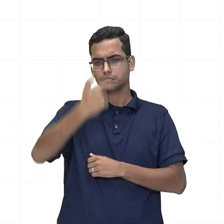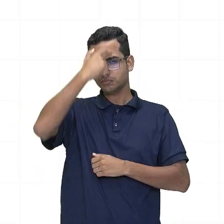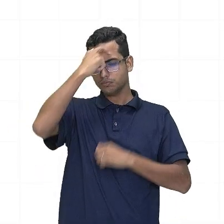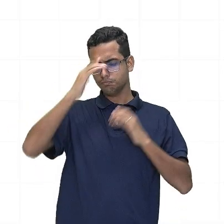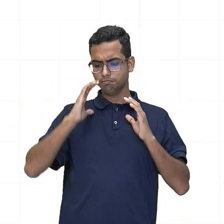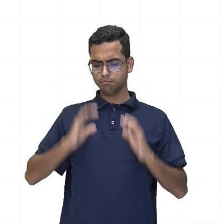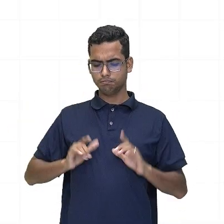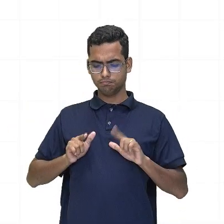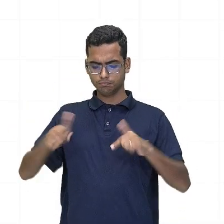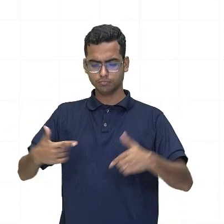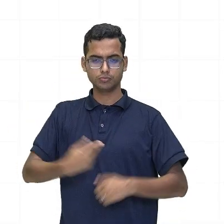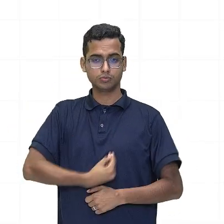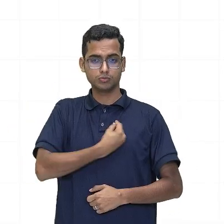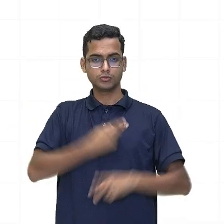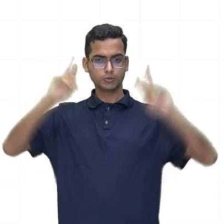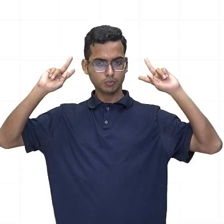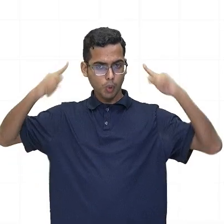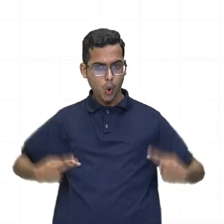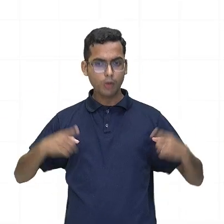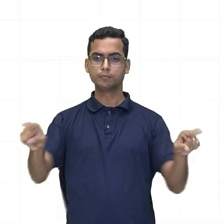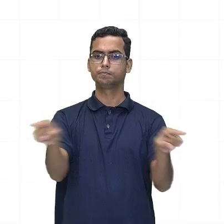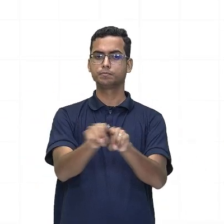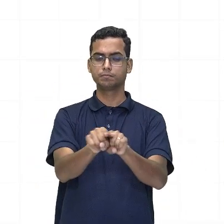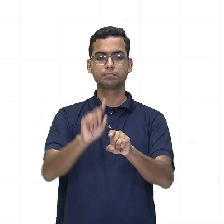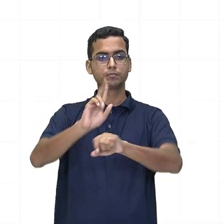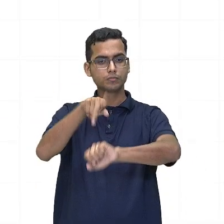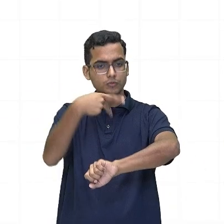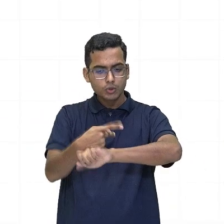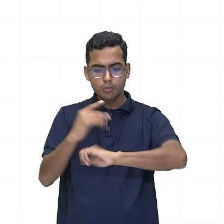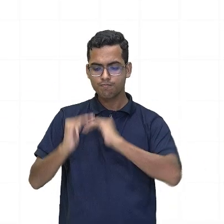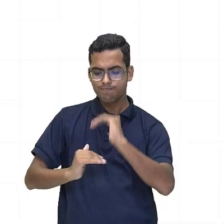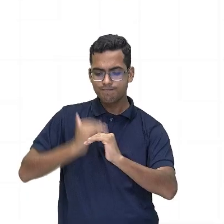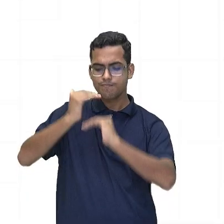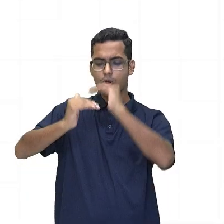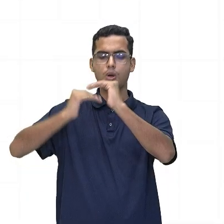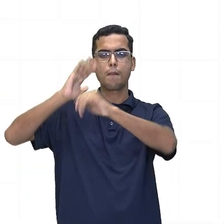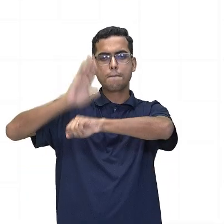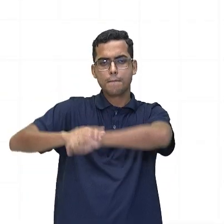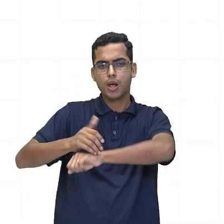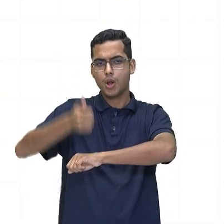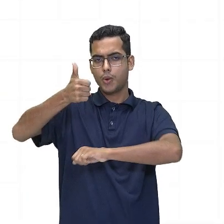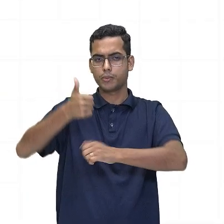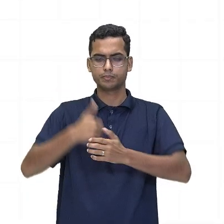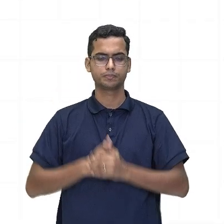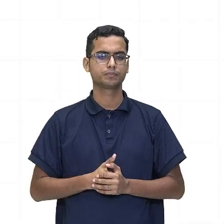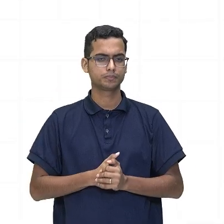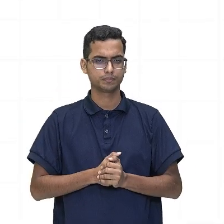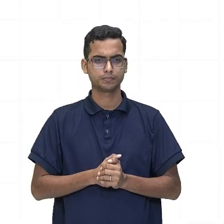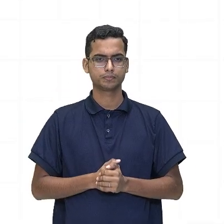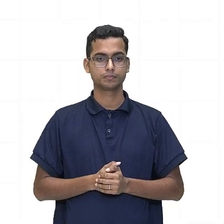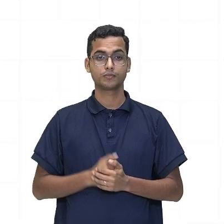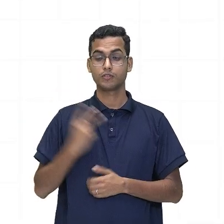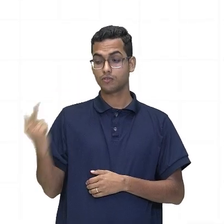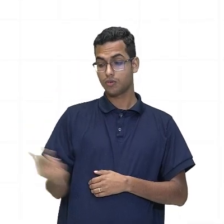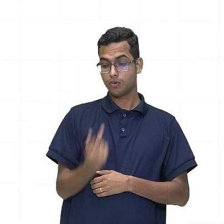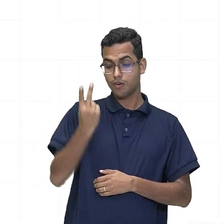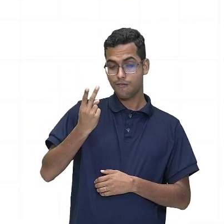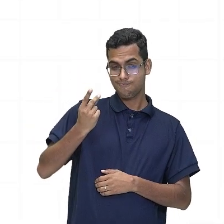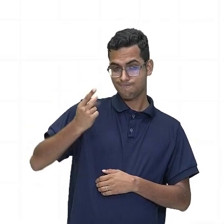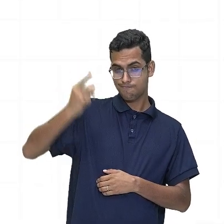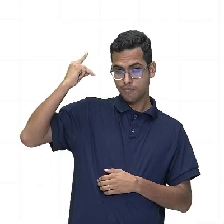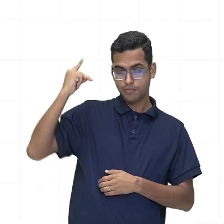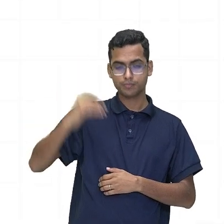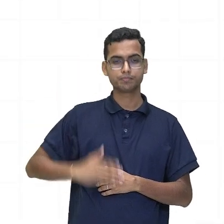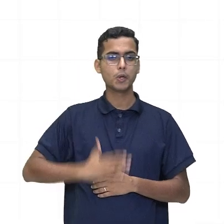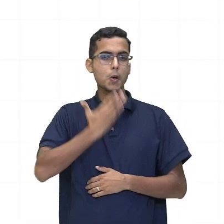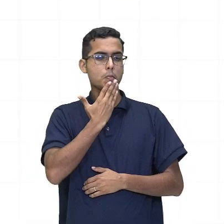e à sua melhoria. Vamos ver esses valores. Valores dos mais antigos: pedir a